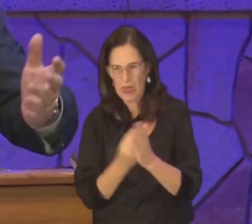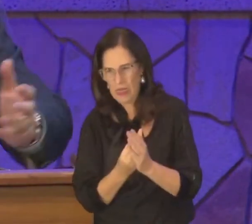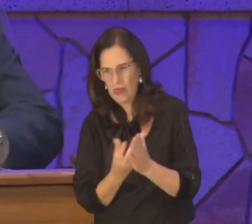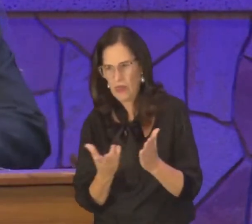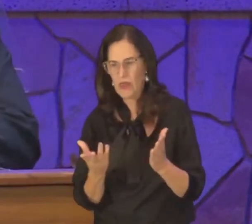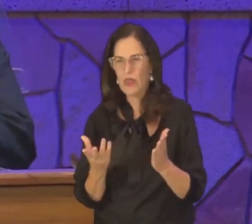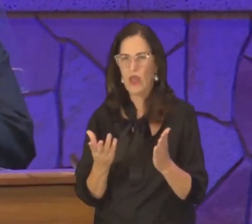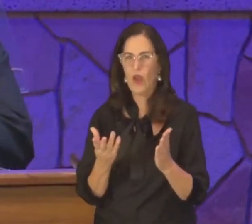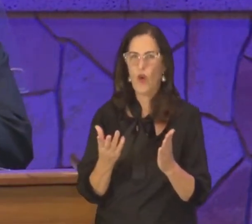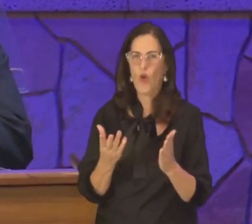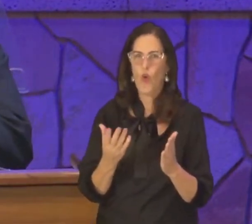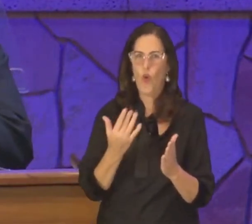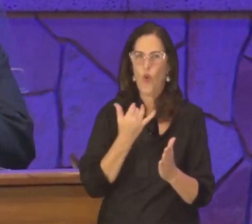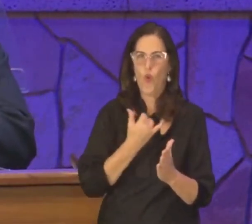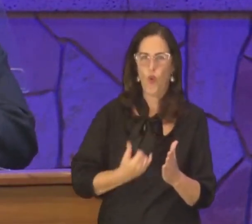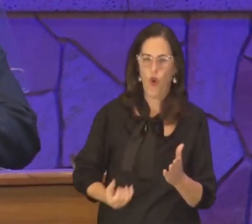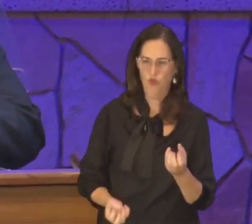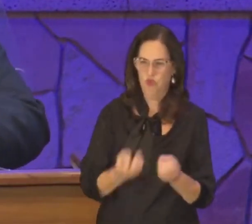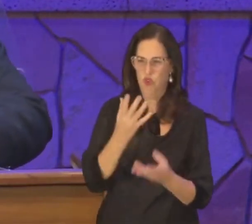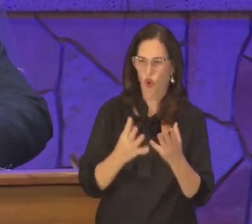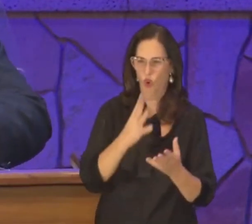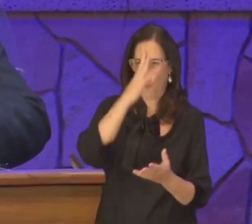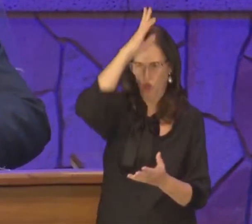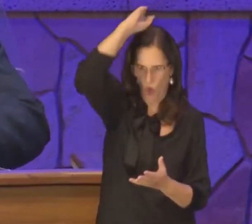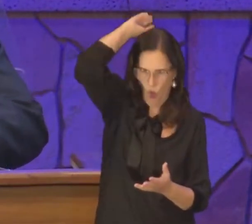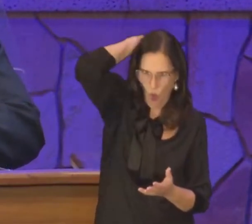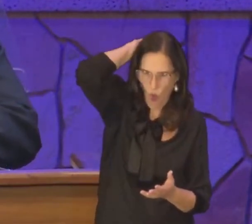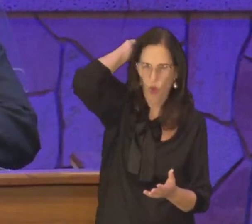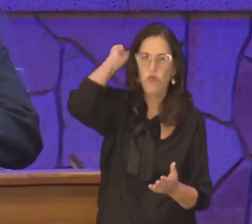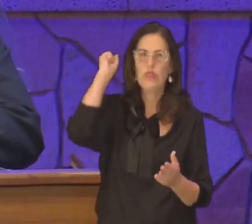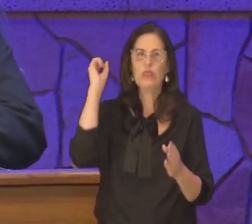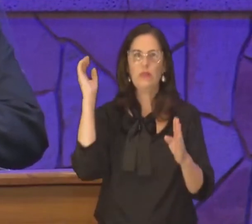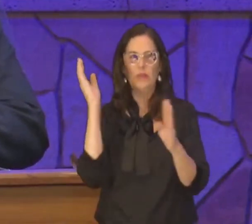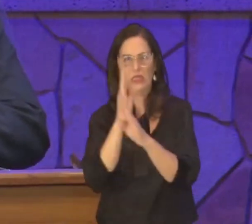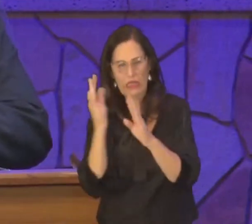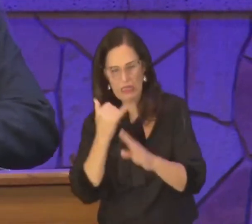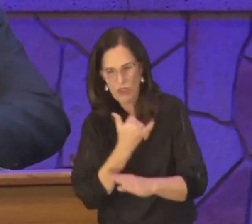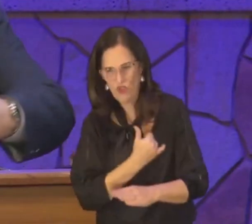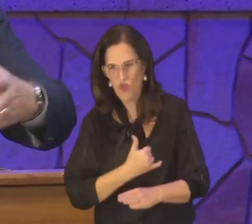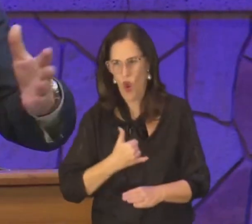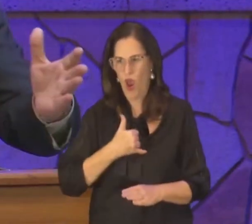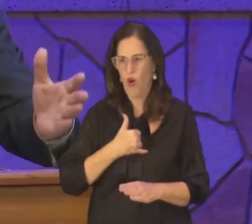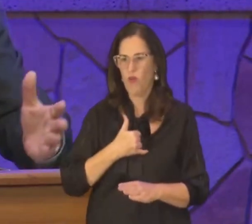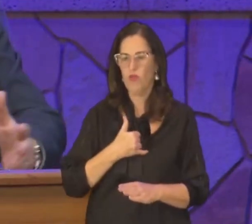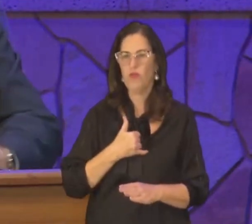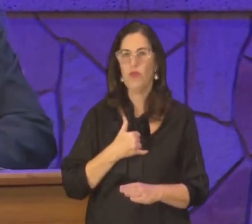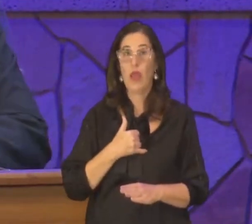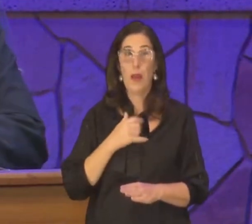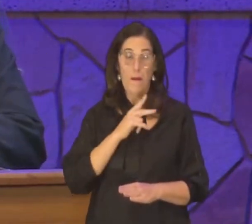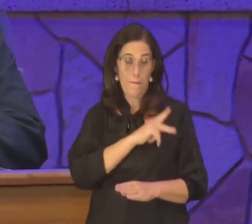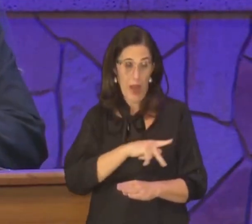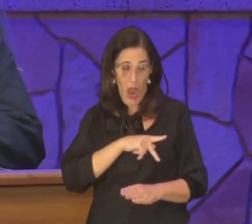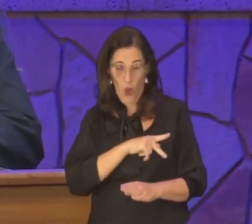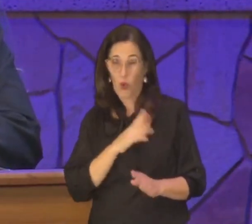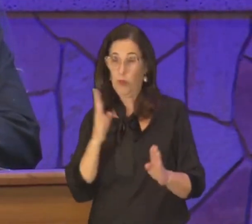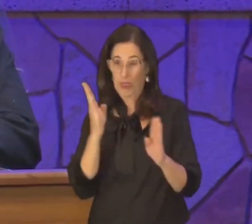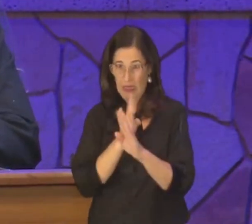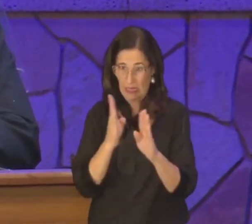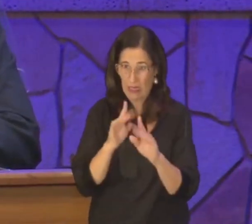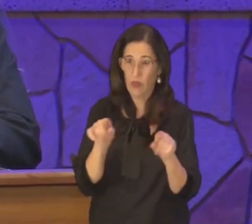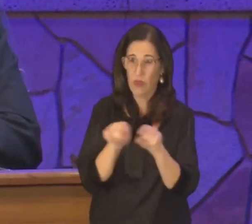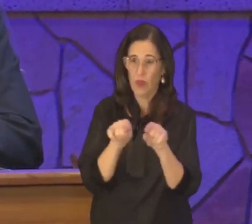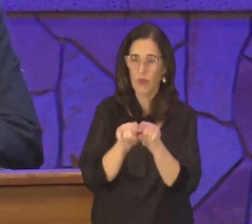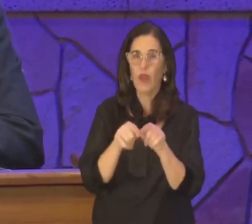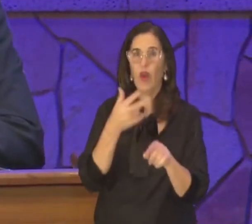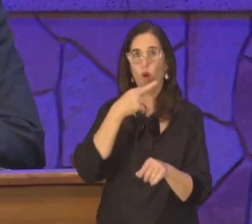colocando fogo em Roma, Domiciano perseguindo João, apóstolo Paulo sendo perseguidos, o